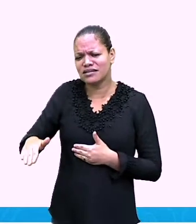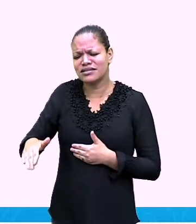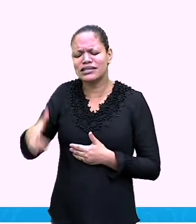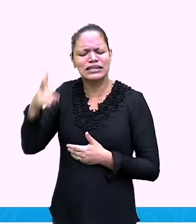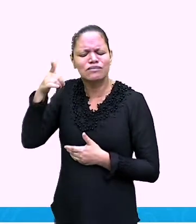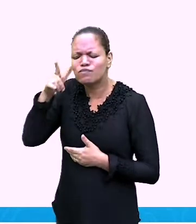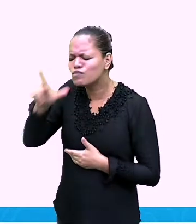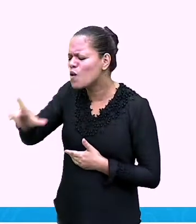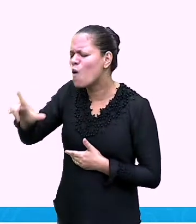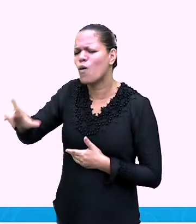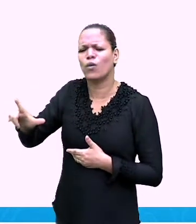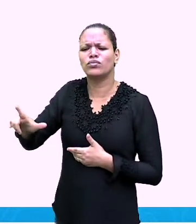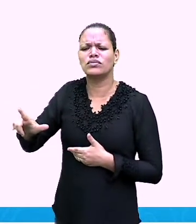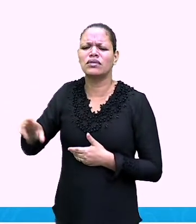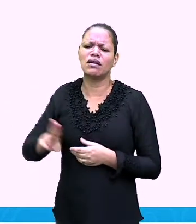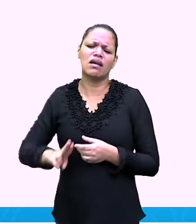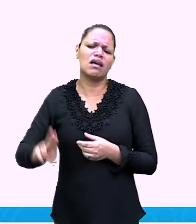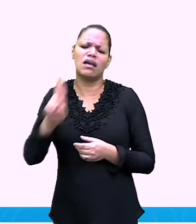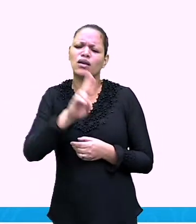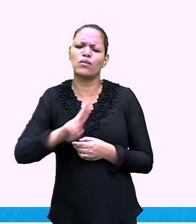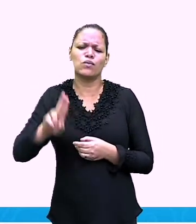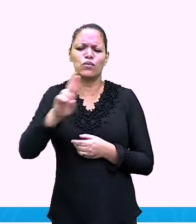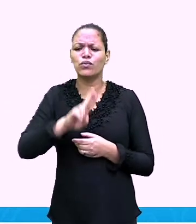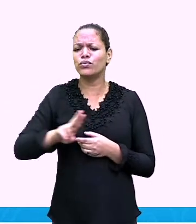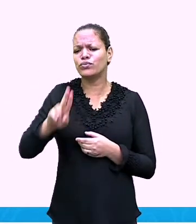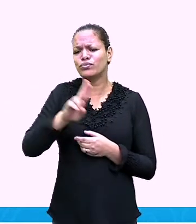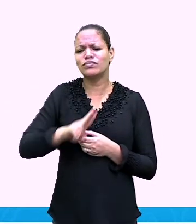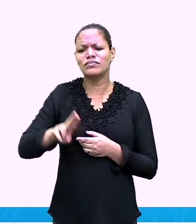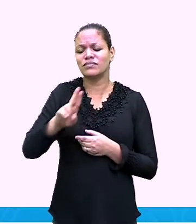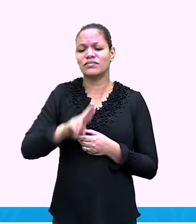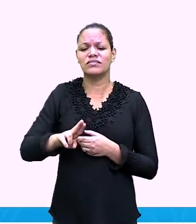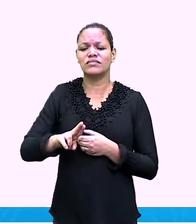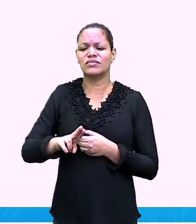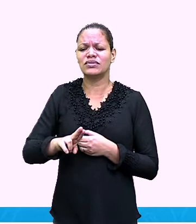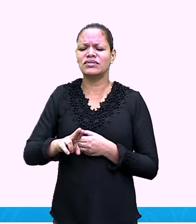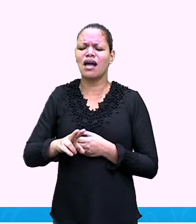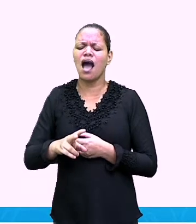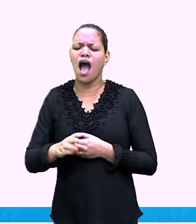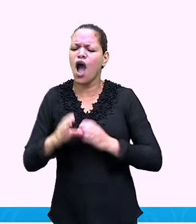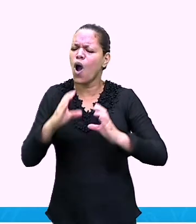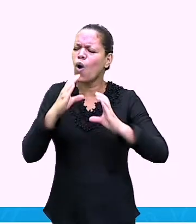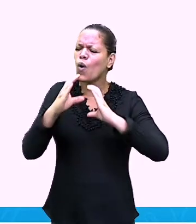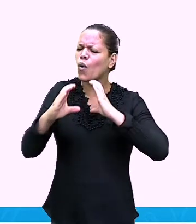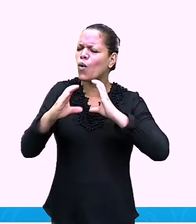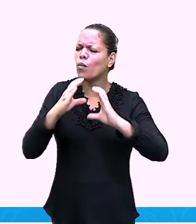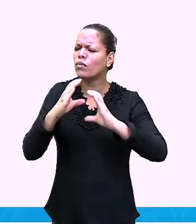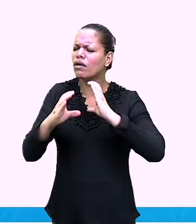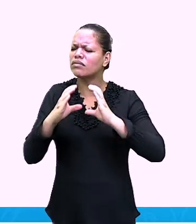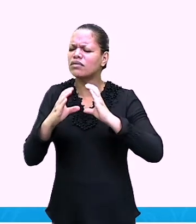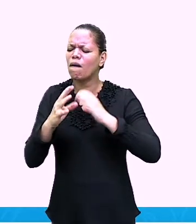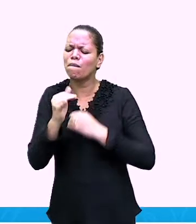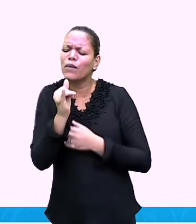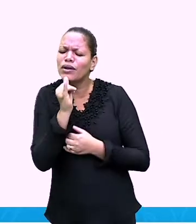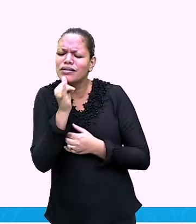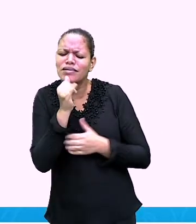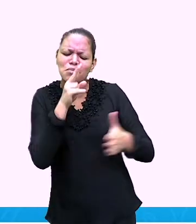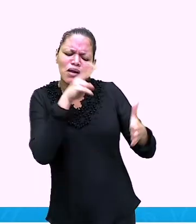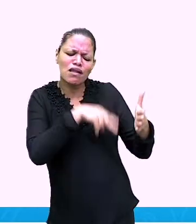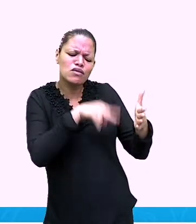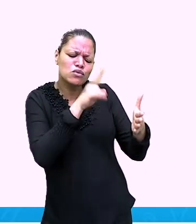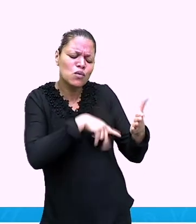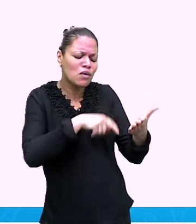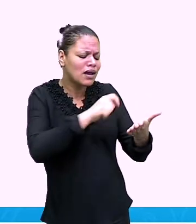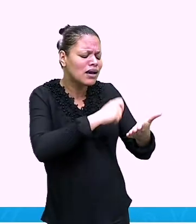de utilizar adequadamente alguns instrumentos básicos de comunicação, como a leitura, a